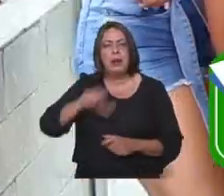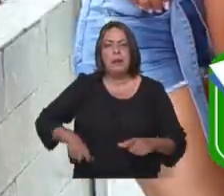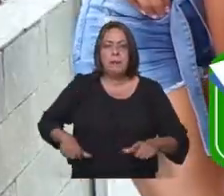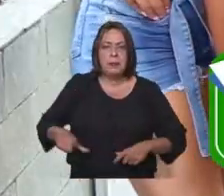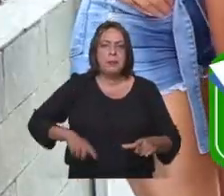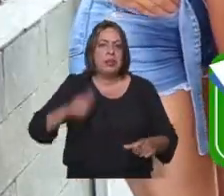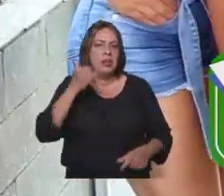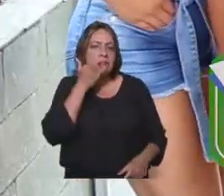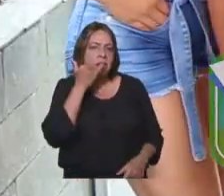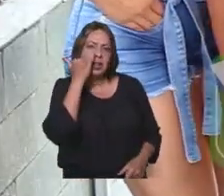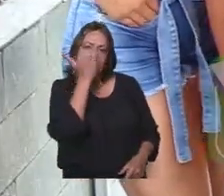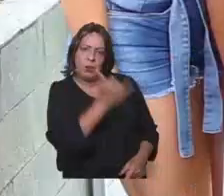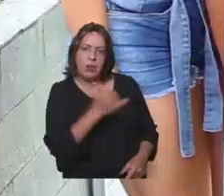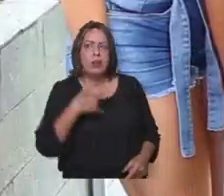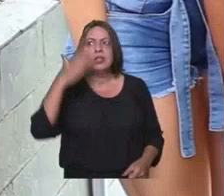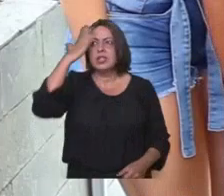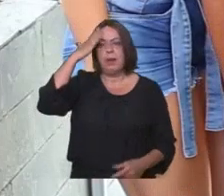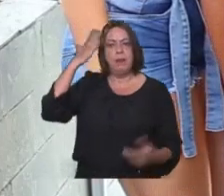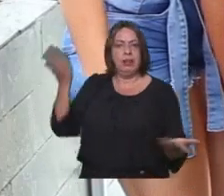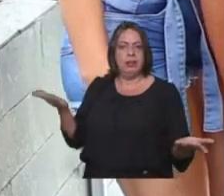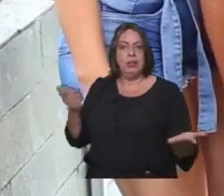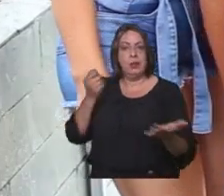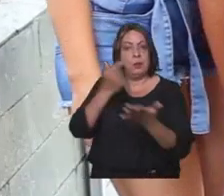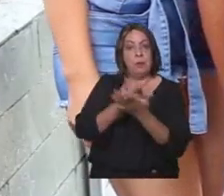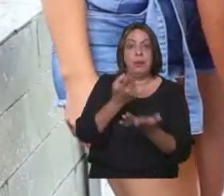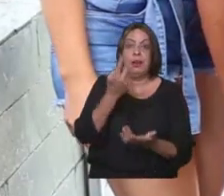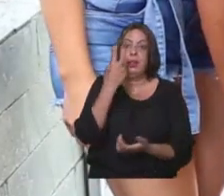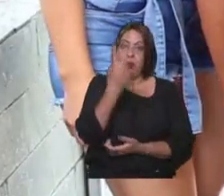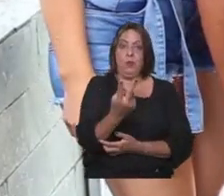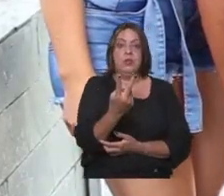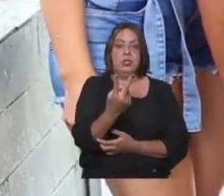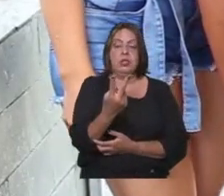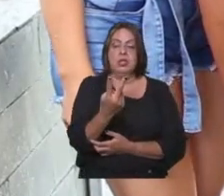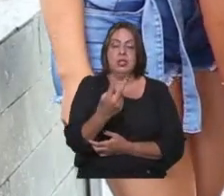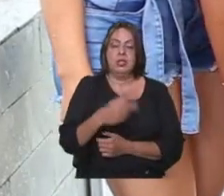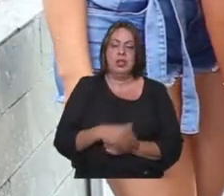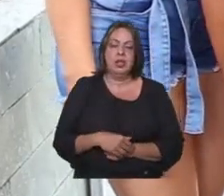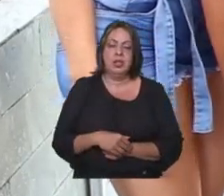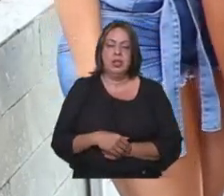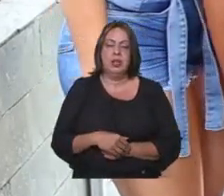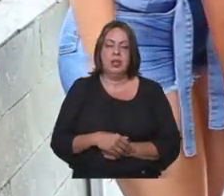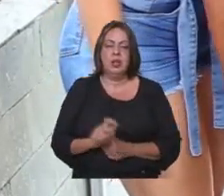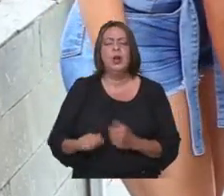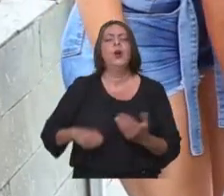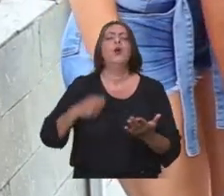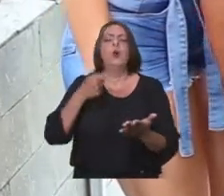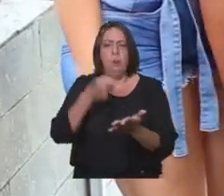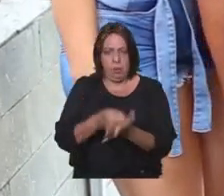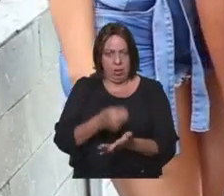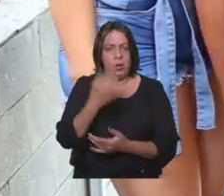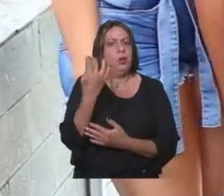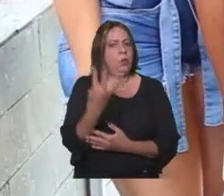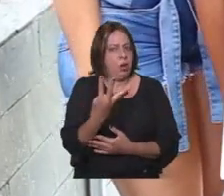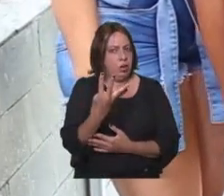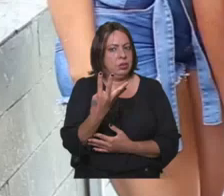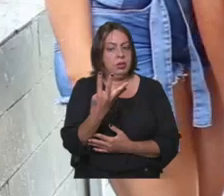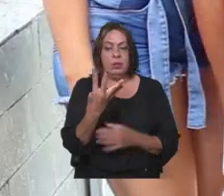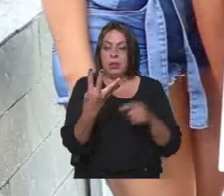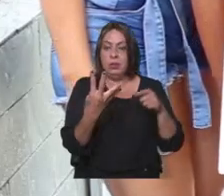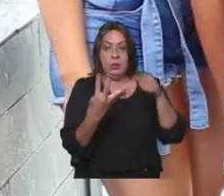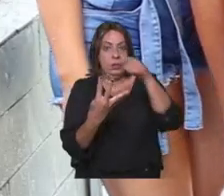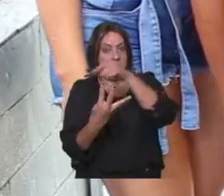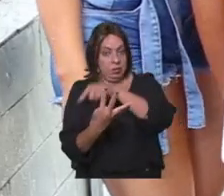ligado, foi que eu fiquei sabendo. Eu comprei dois e depois comprei mais quatro. E nesses